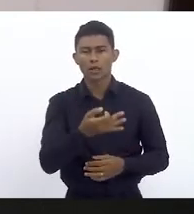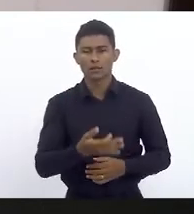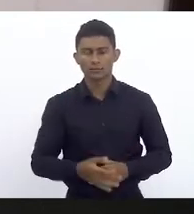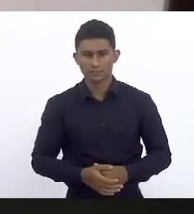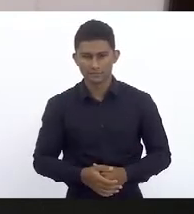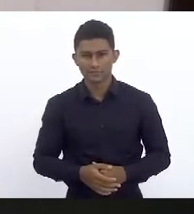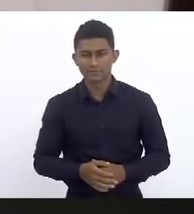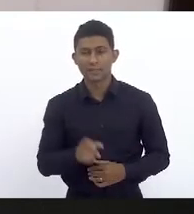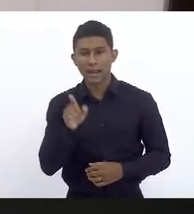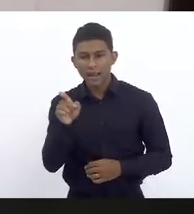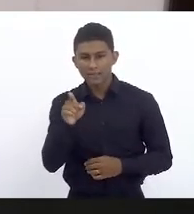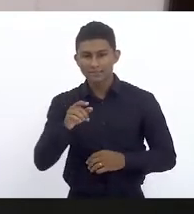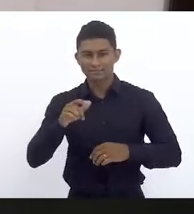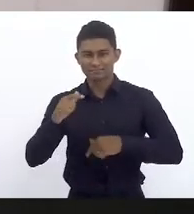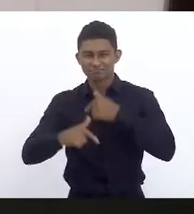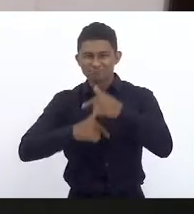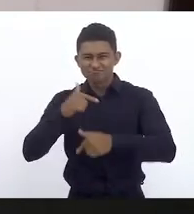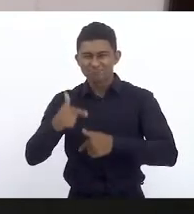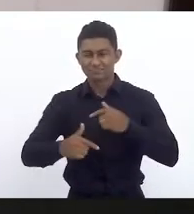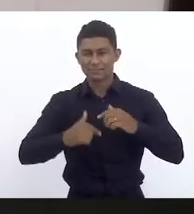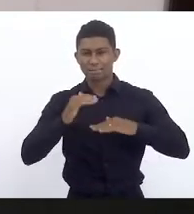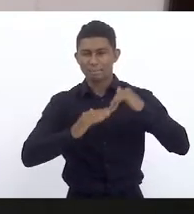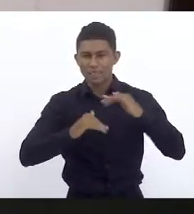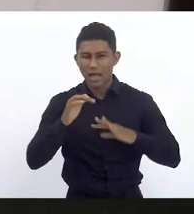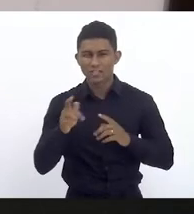o economista